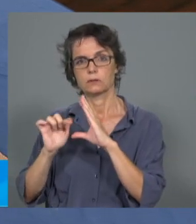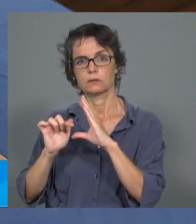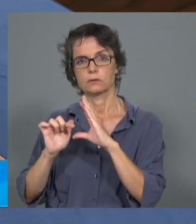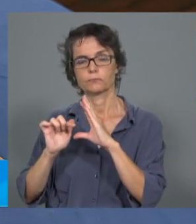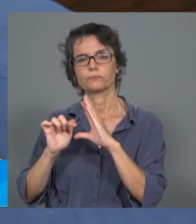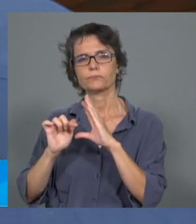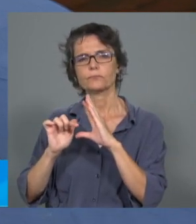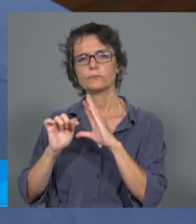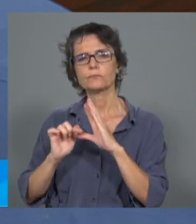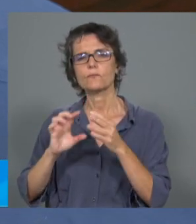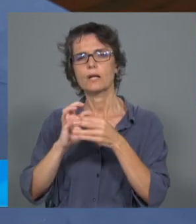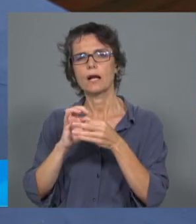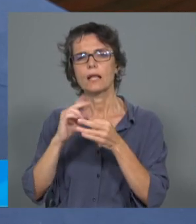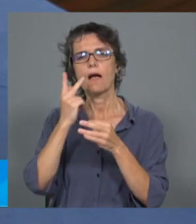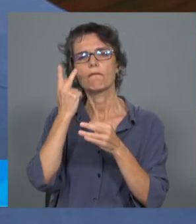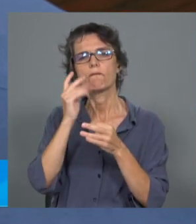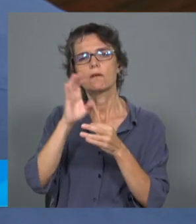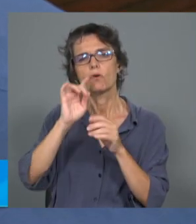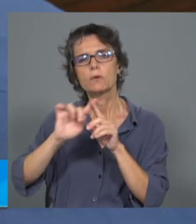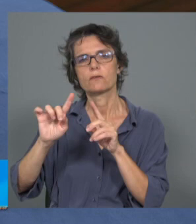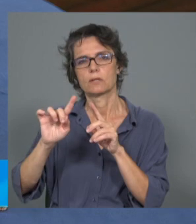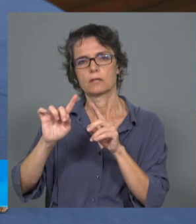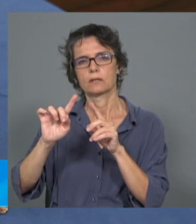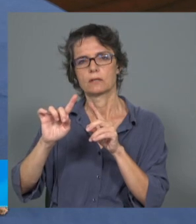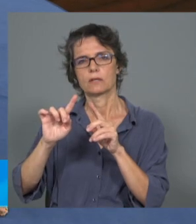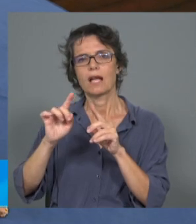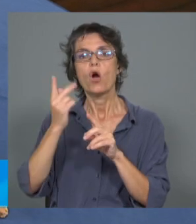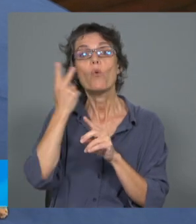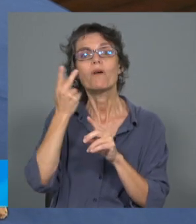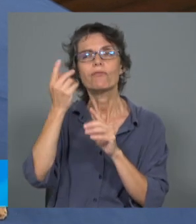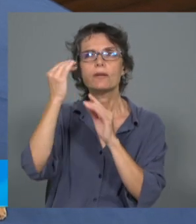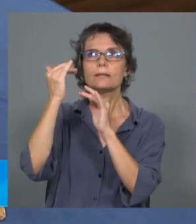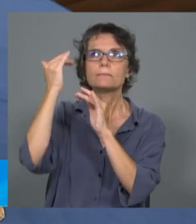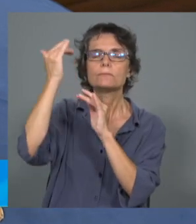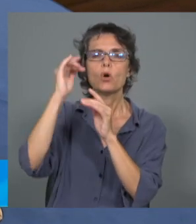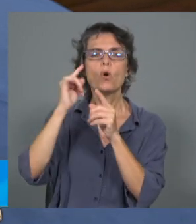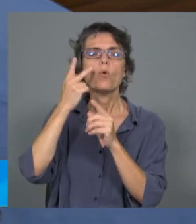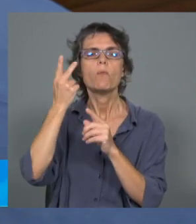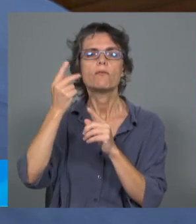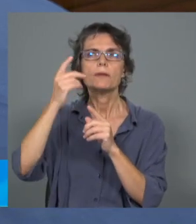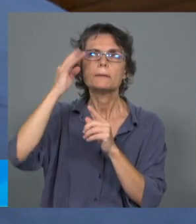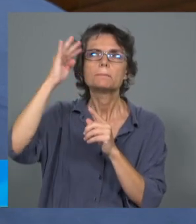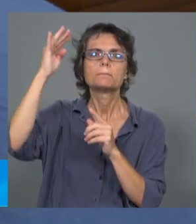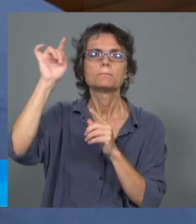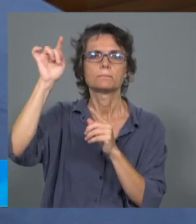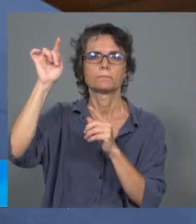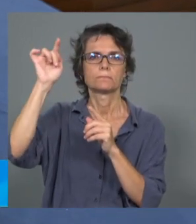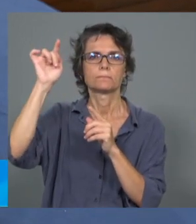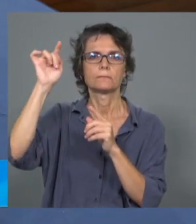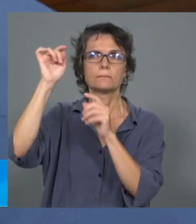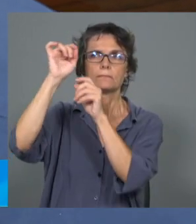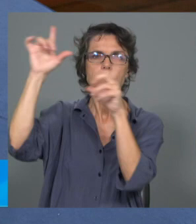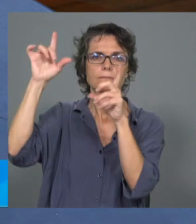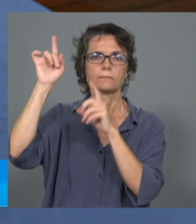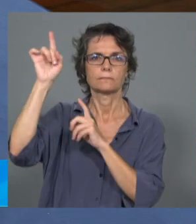formas de vida, de estar neste mundo. O que eu vejo é que, de alguma